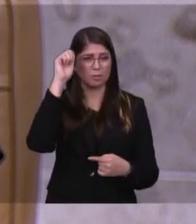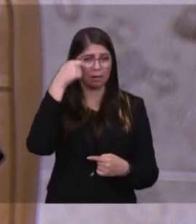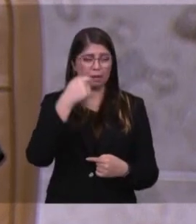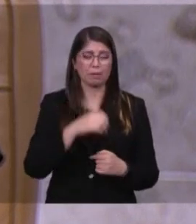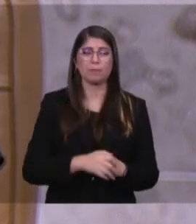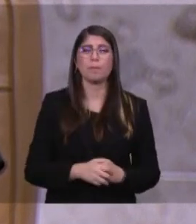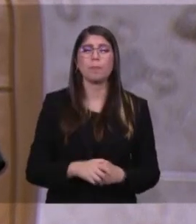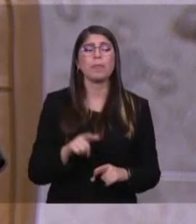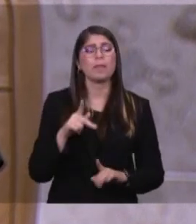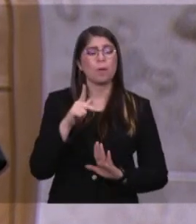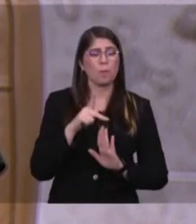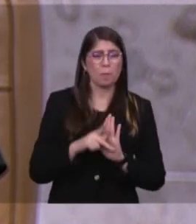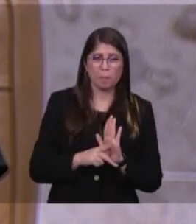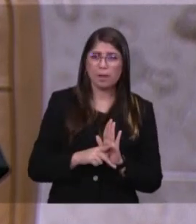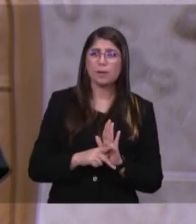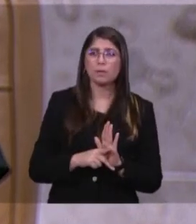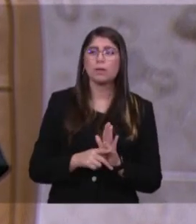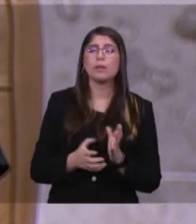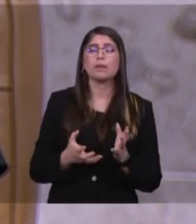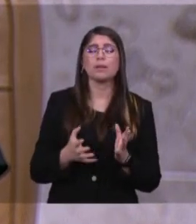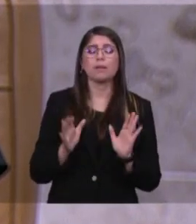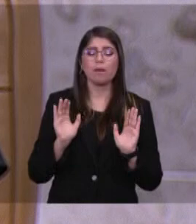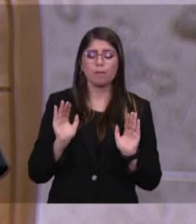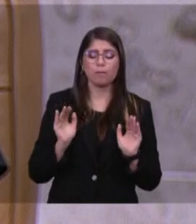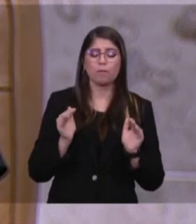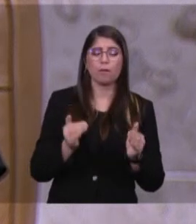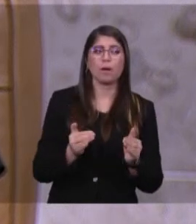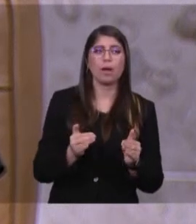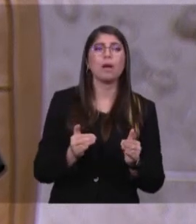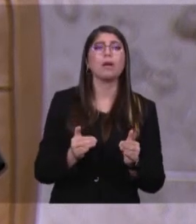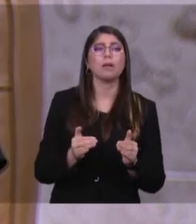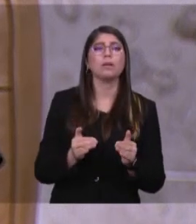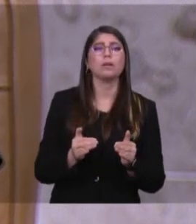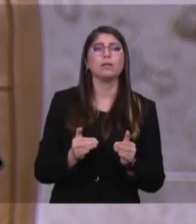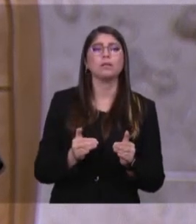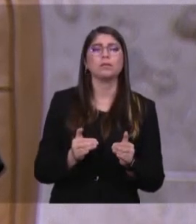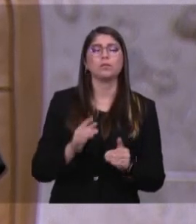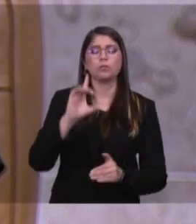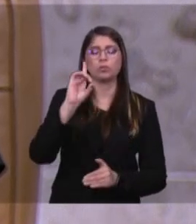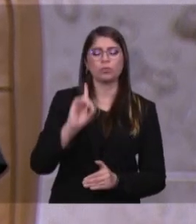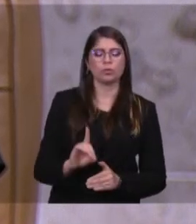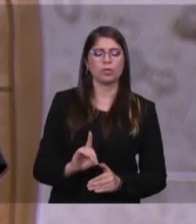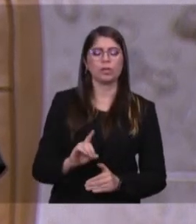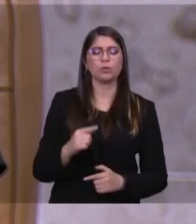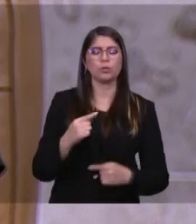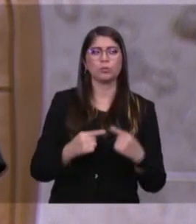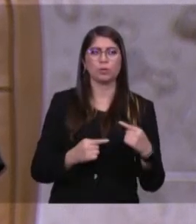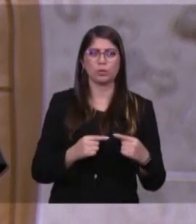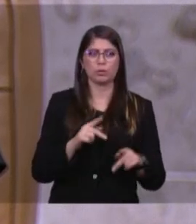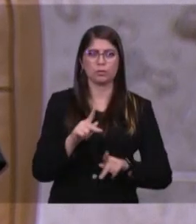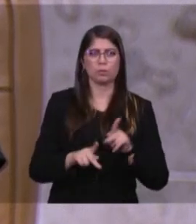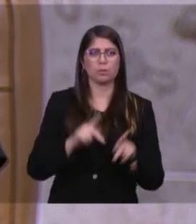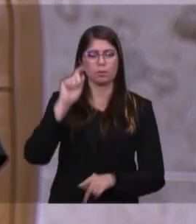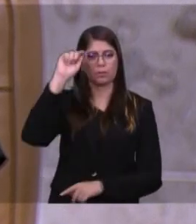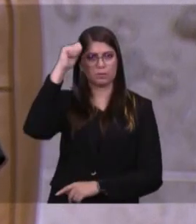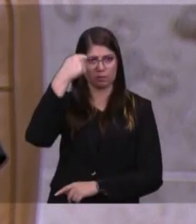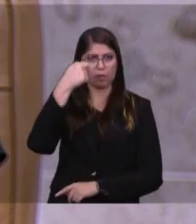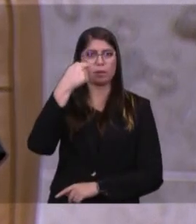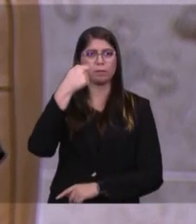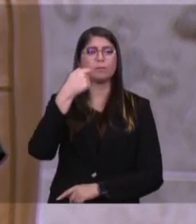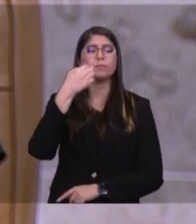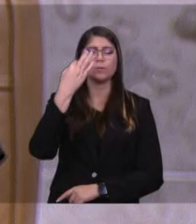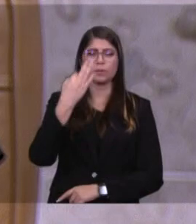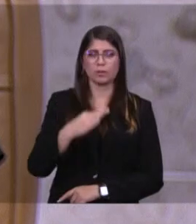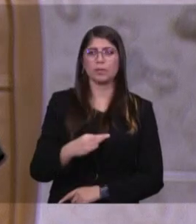que preveja desde políticas voltadas para a garantia do pleno exercício dos direitos políticos da população negra até